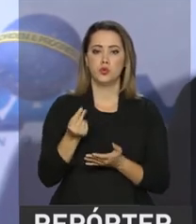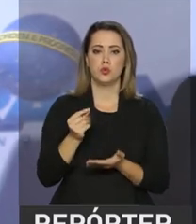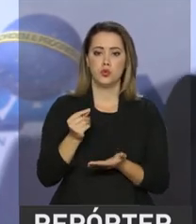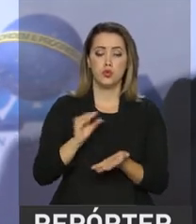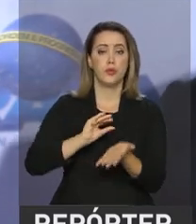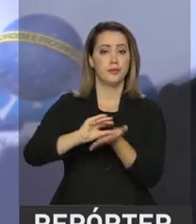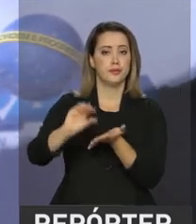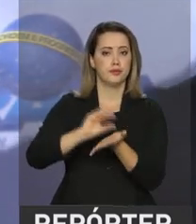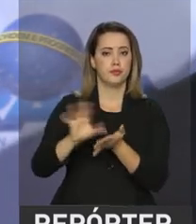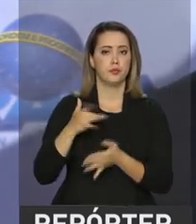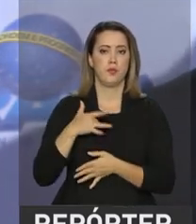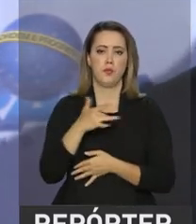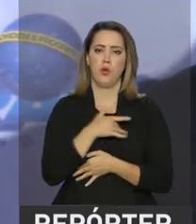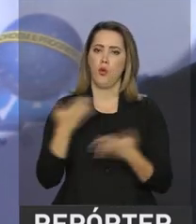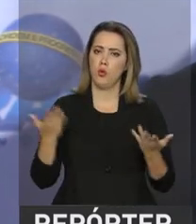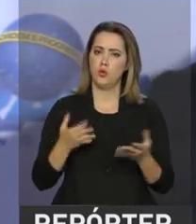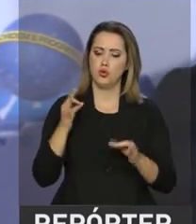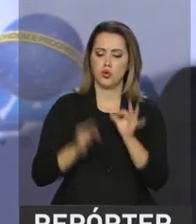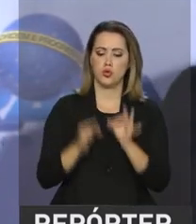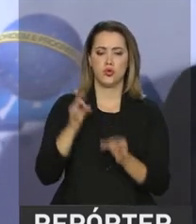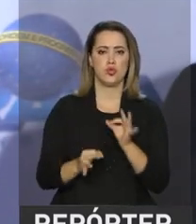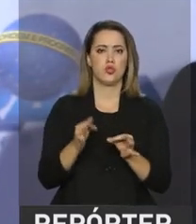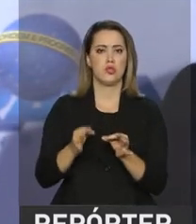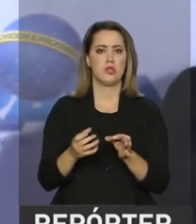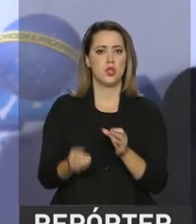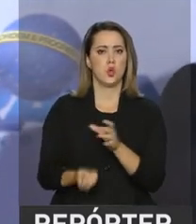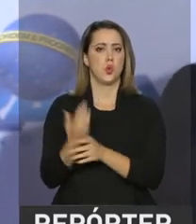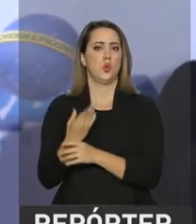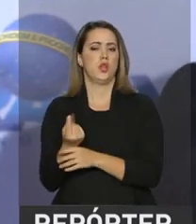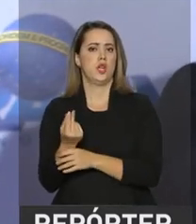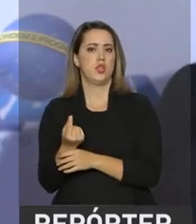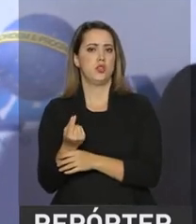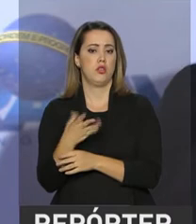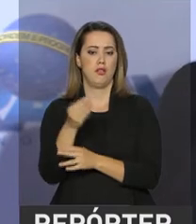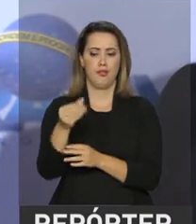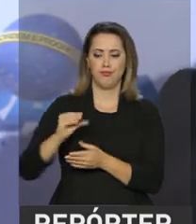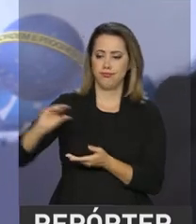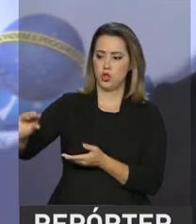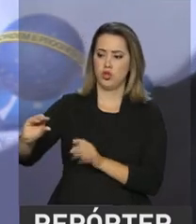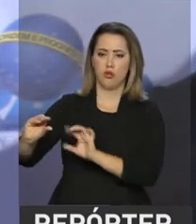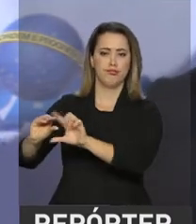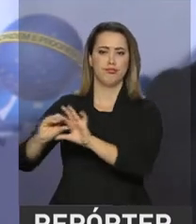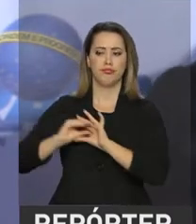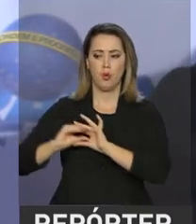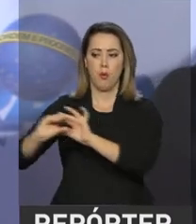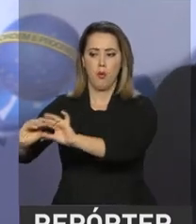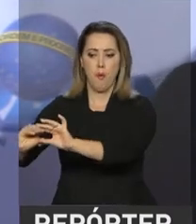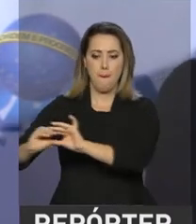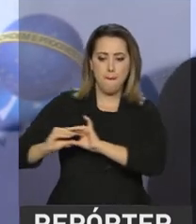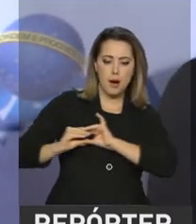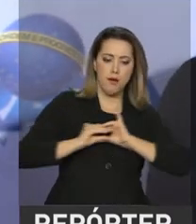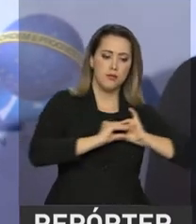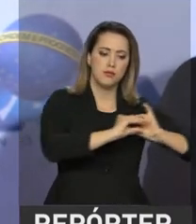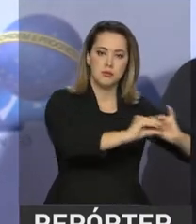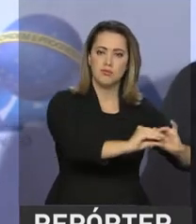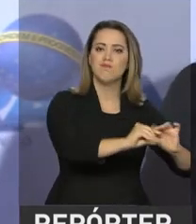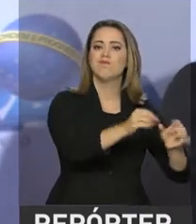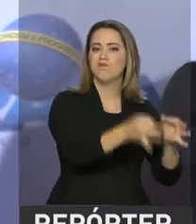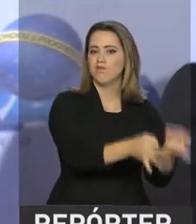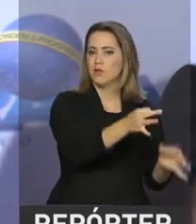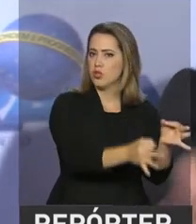porque você tem essa opção não criam dinheiro novo ela desloca o dinheiro de uma ação programada de atenção básica